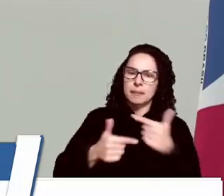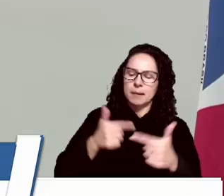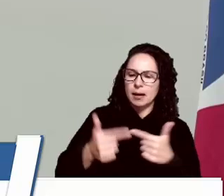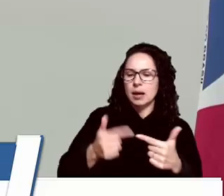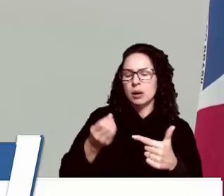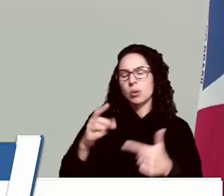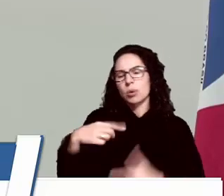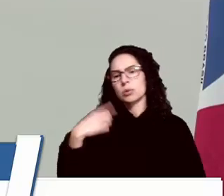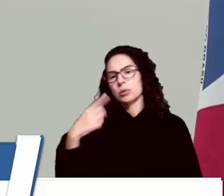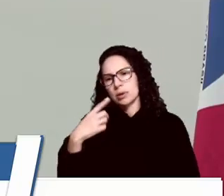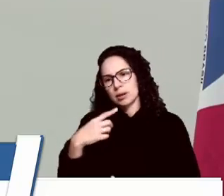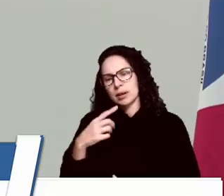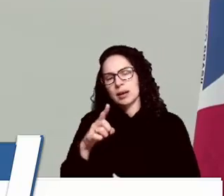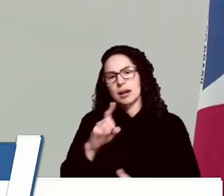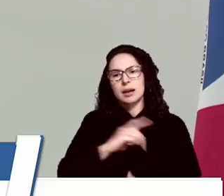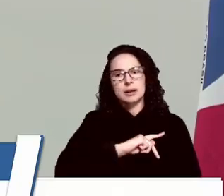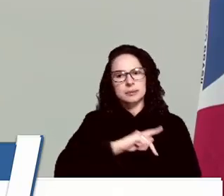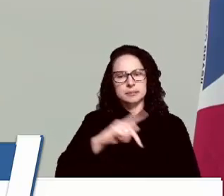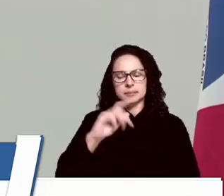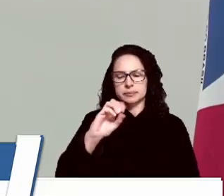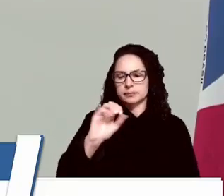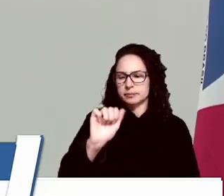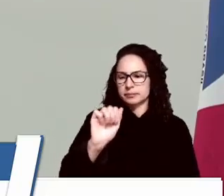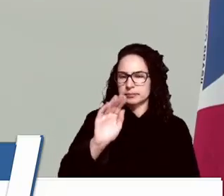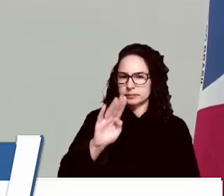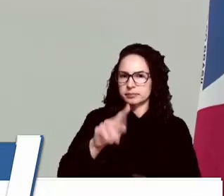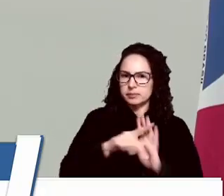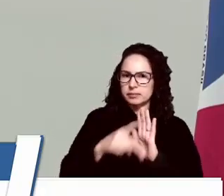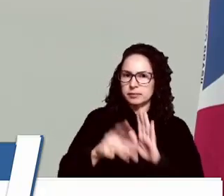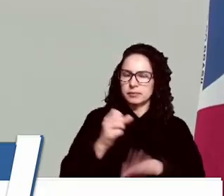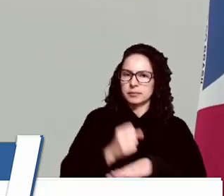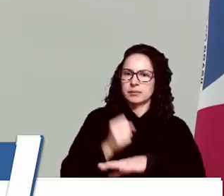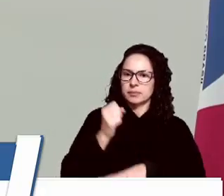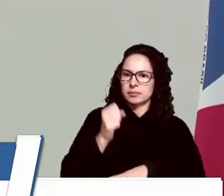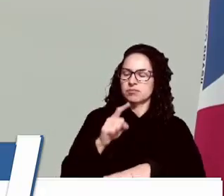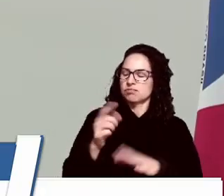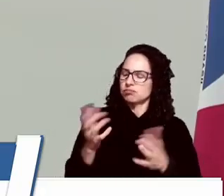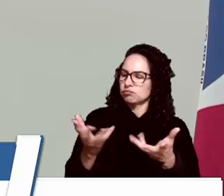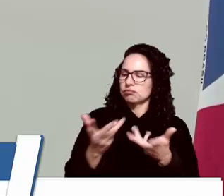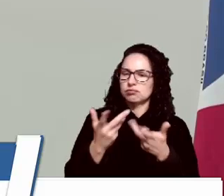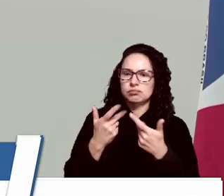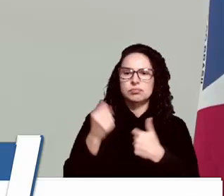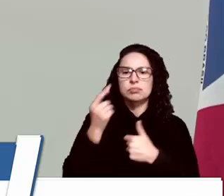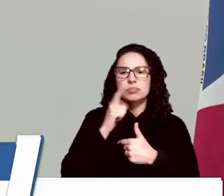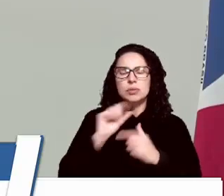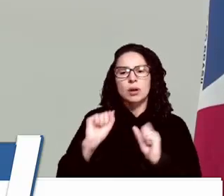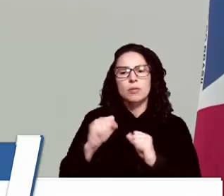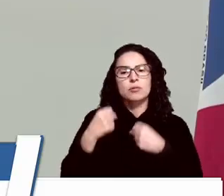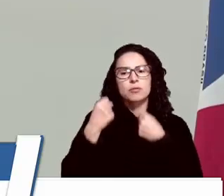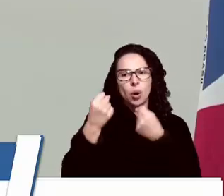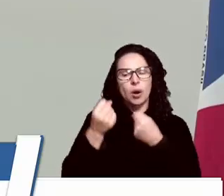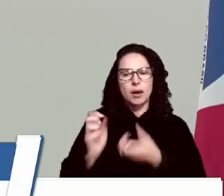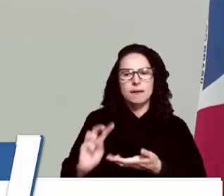Sua atuação como presidente da OAB da Subseção Franca tem sido fundamental para o fortalecimento e valorização